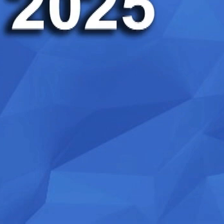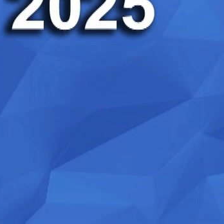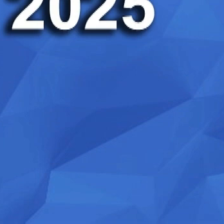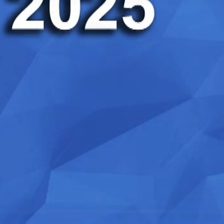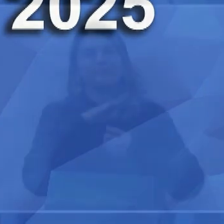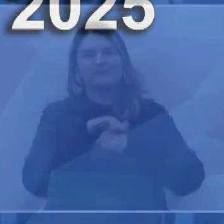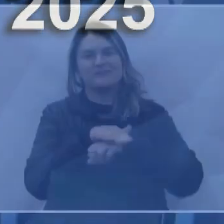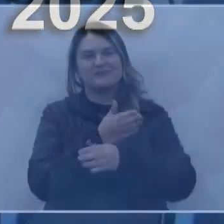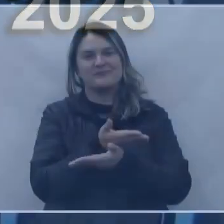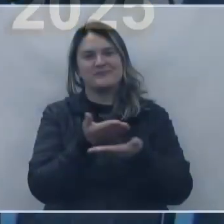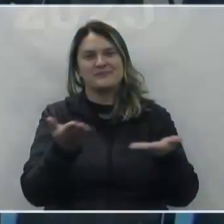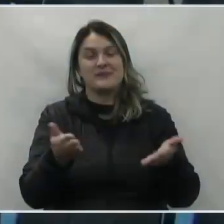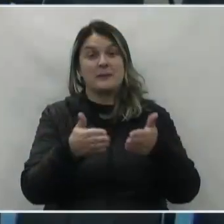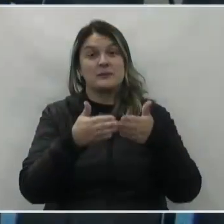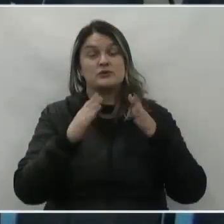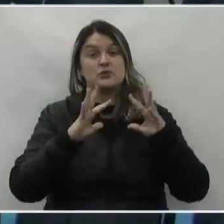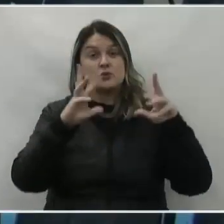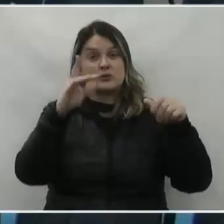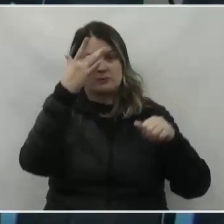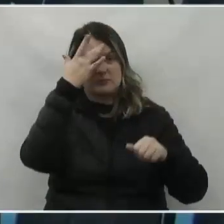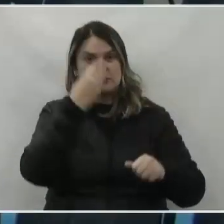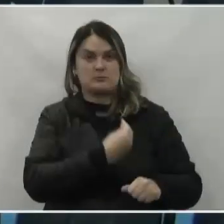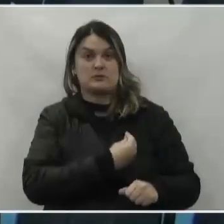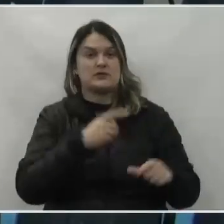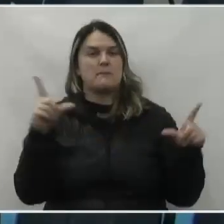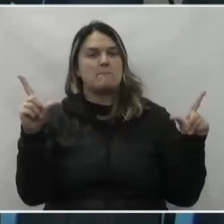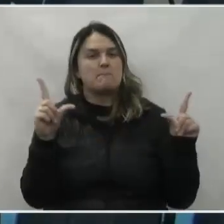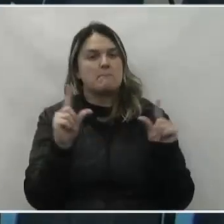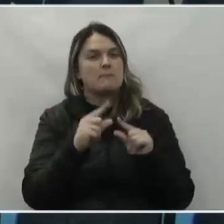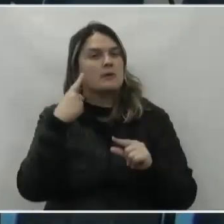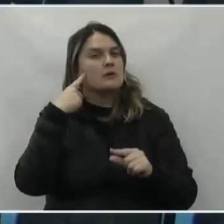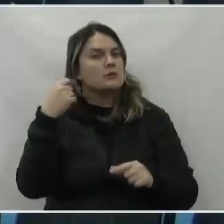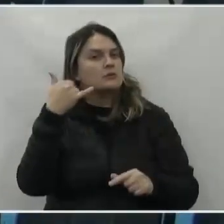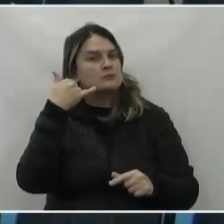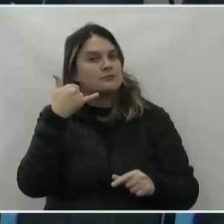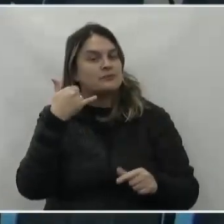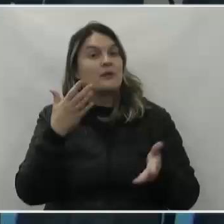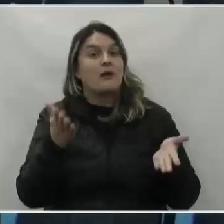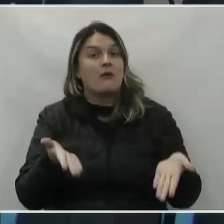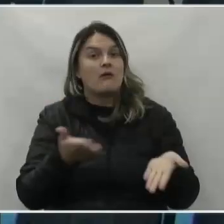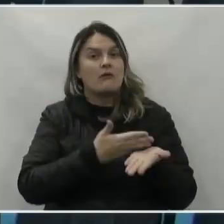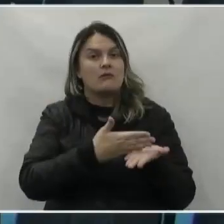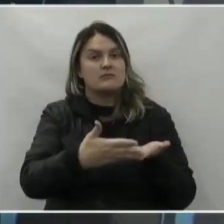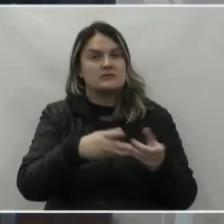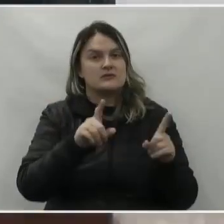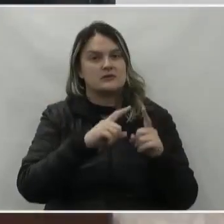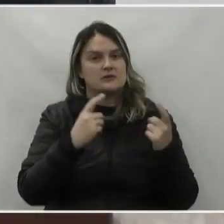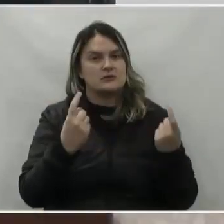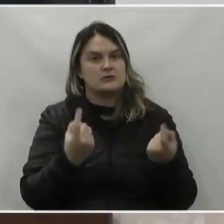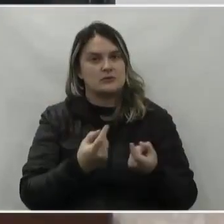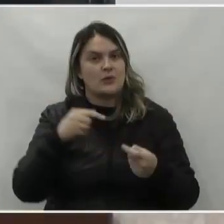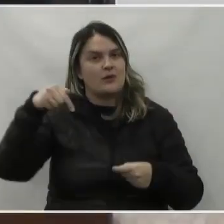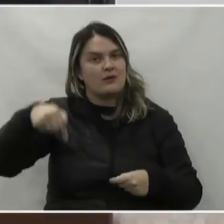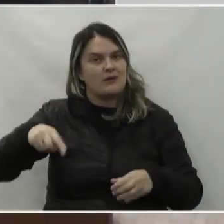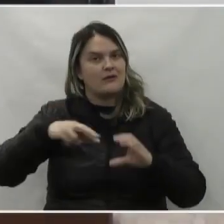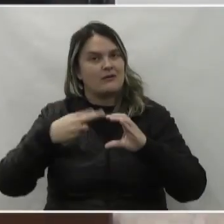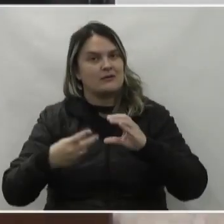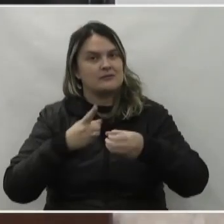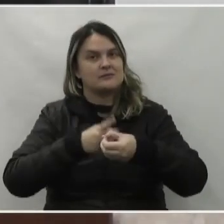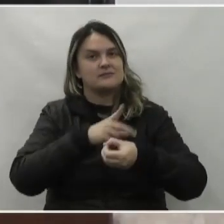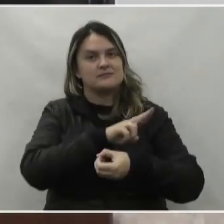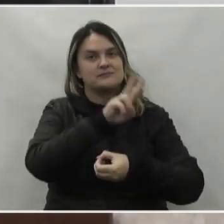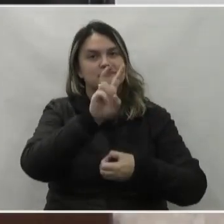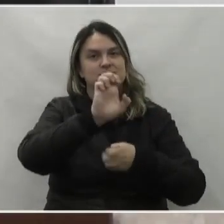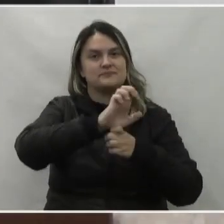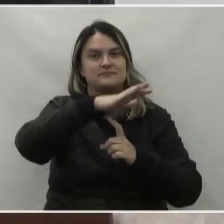Boa noite a todos. Peço que coloquem os celulares em modo silencioso, por favor. Damos início à reunião ordinária da Câmara Municipal de União da Vitória,